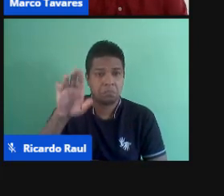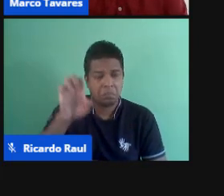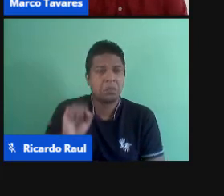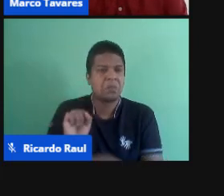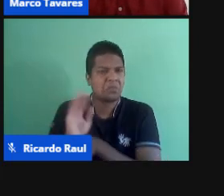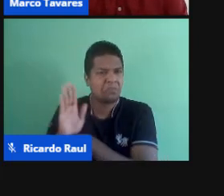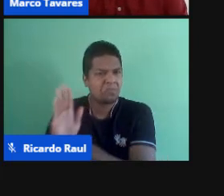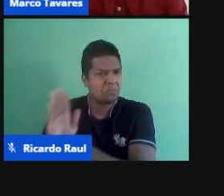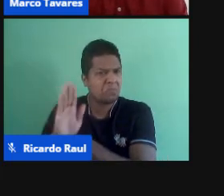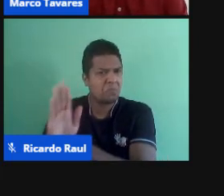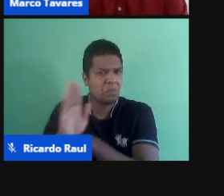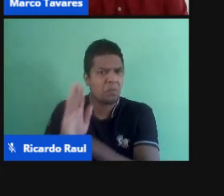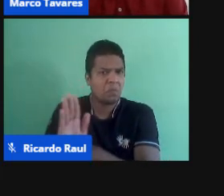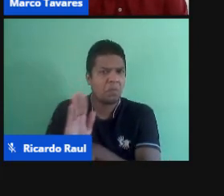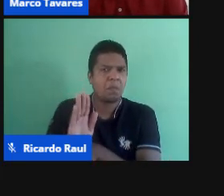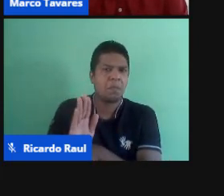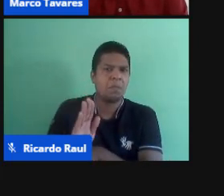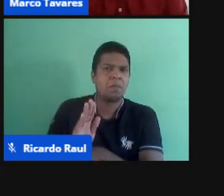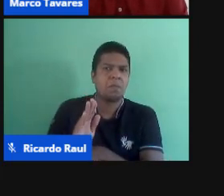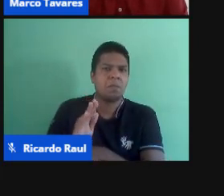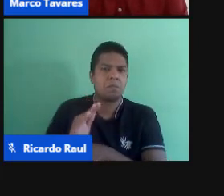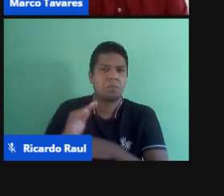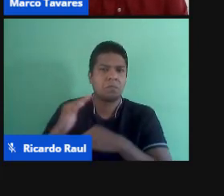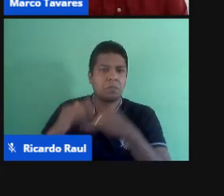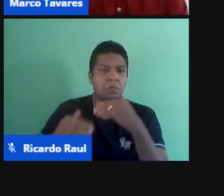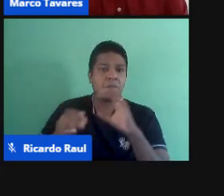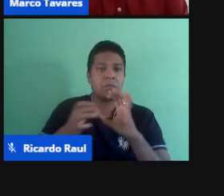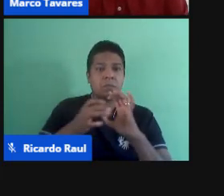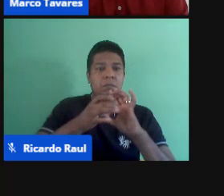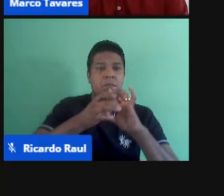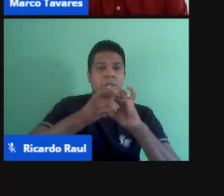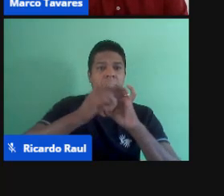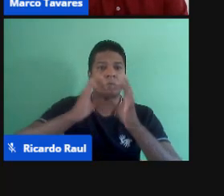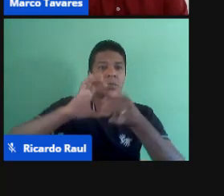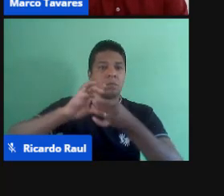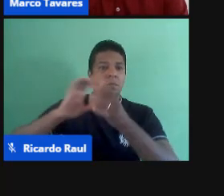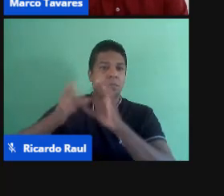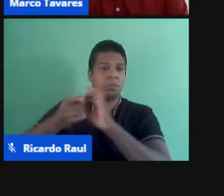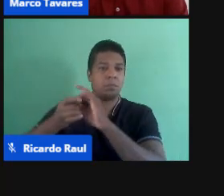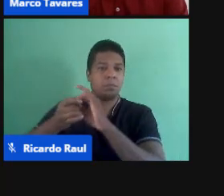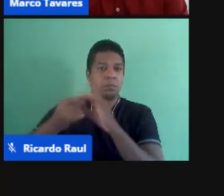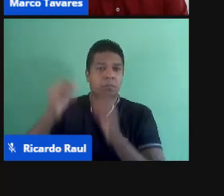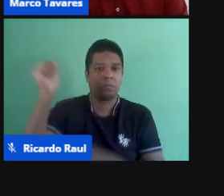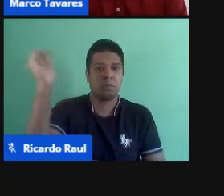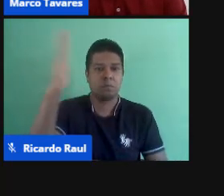contribuição enorme para o esporte olímpico brasileiro. Pois bem,